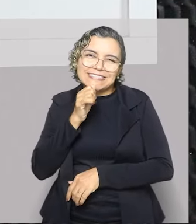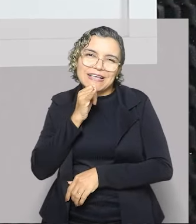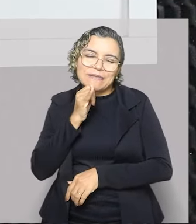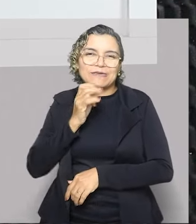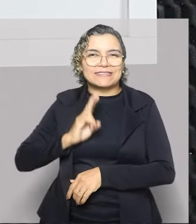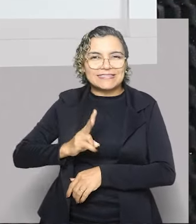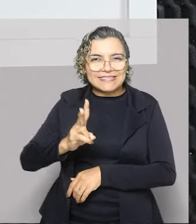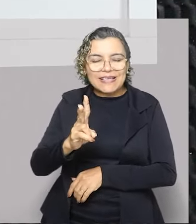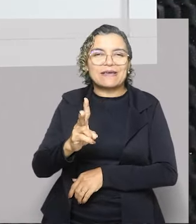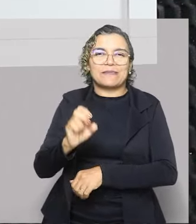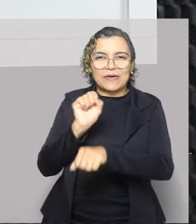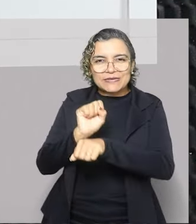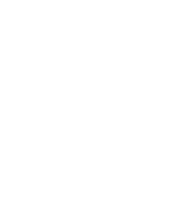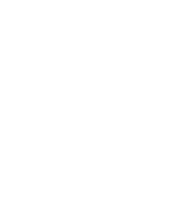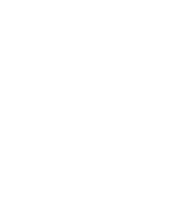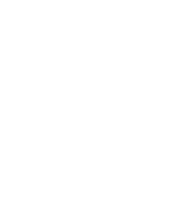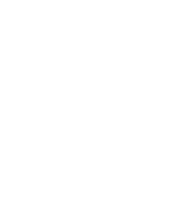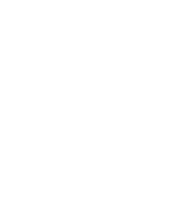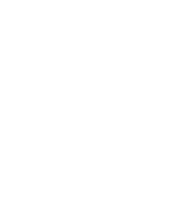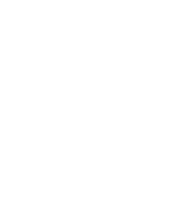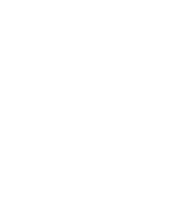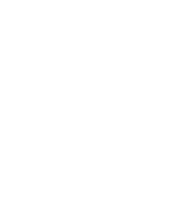espero na nossa próxima